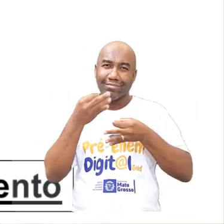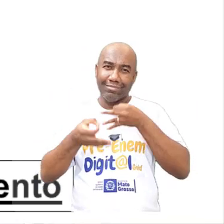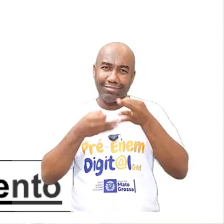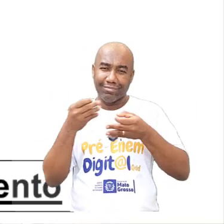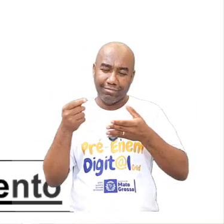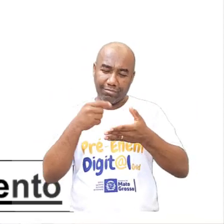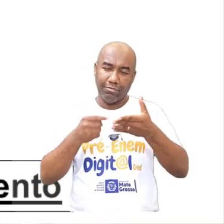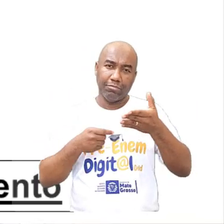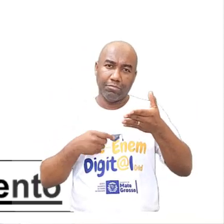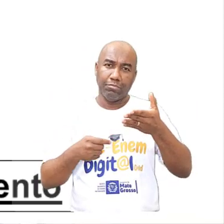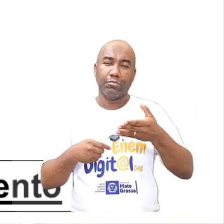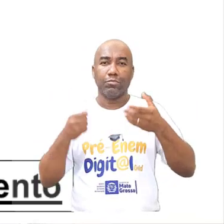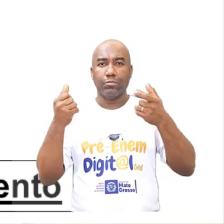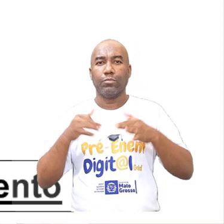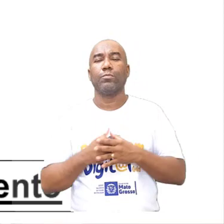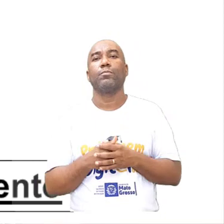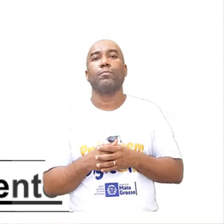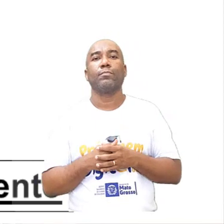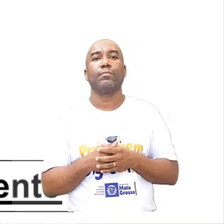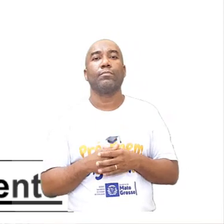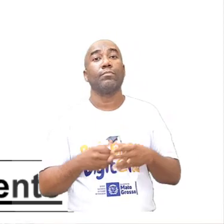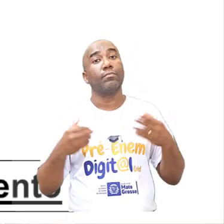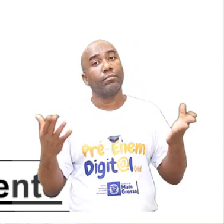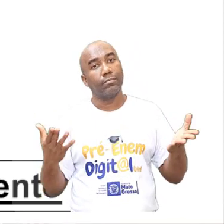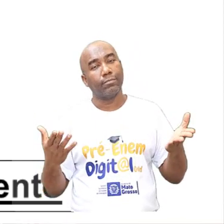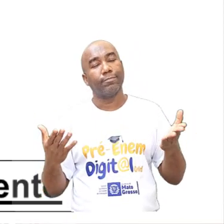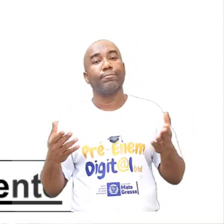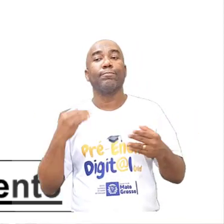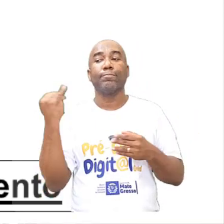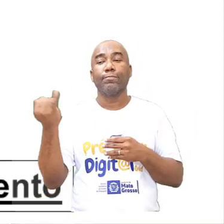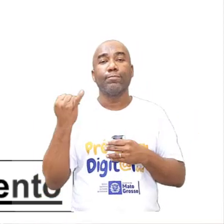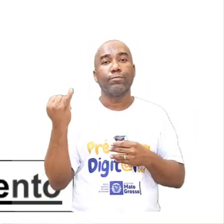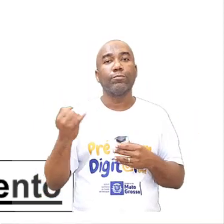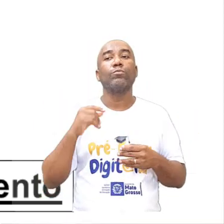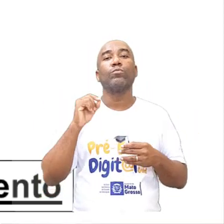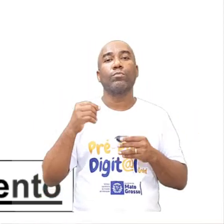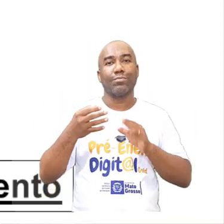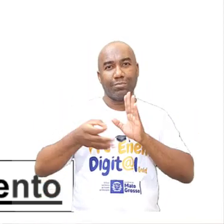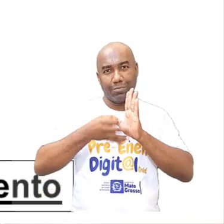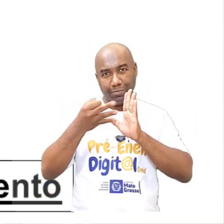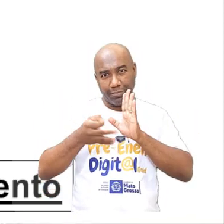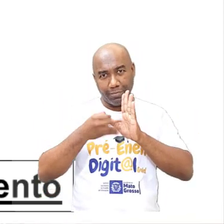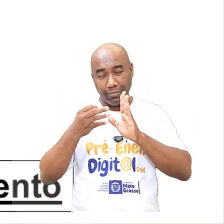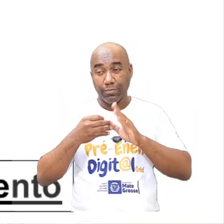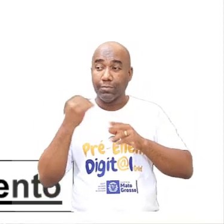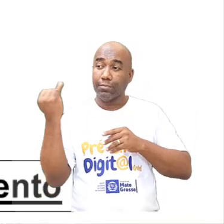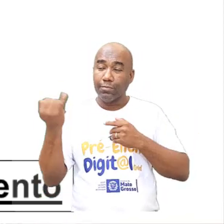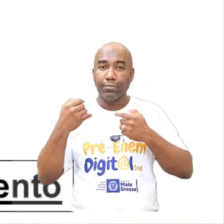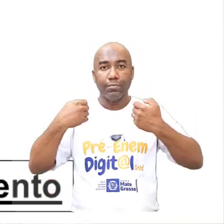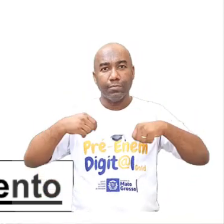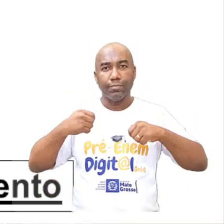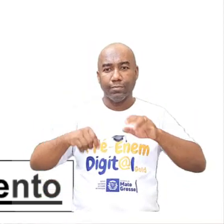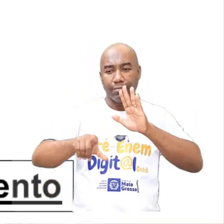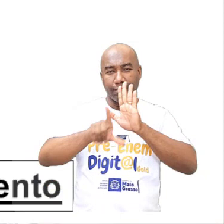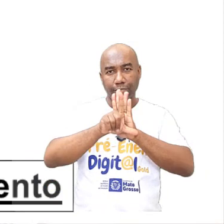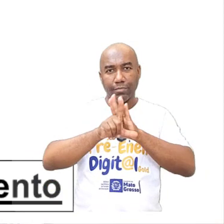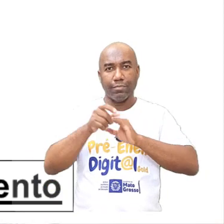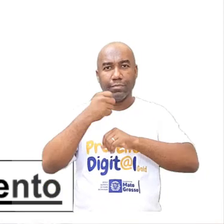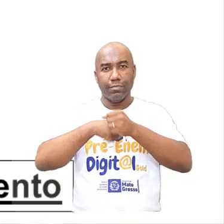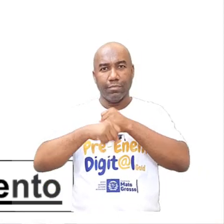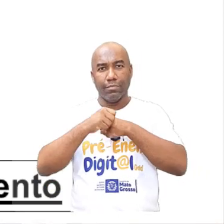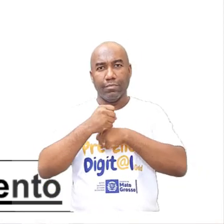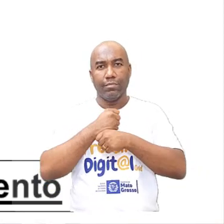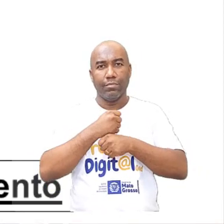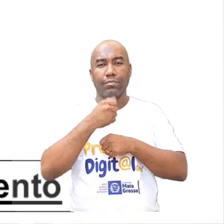texto. Como que ela encerrou? Ela encerrou assim, ó. Com isso, efetivar o que garante a Constituição